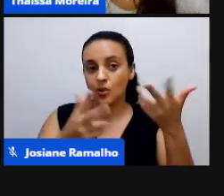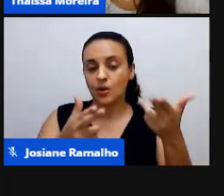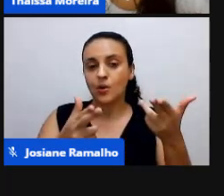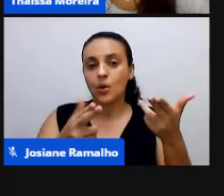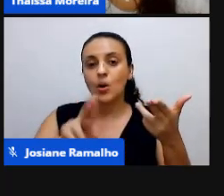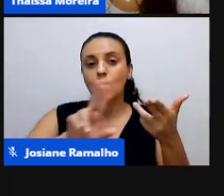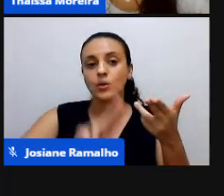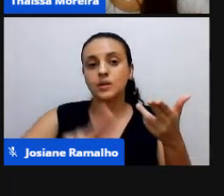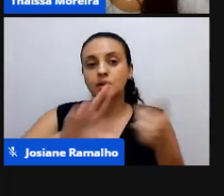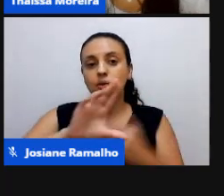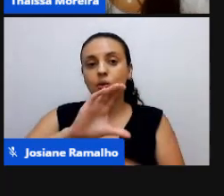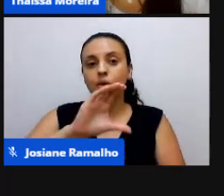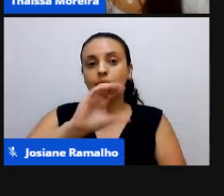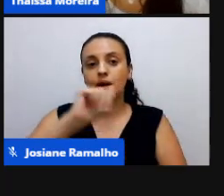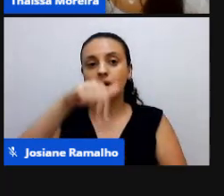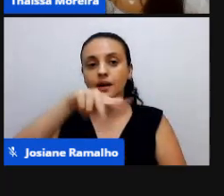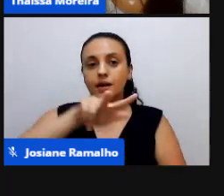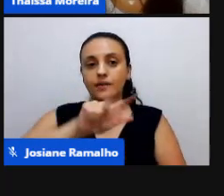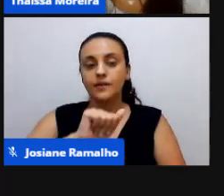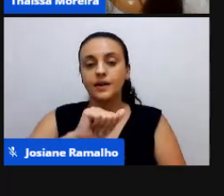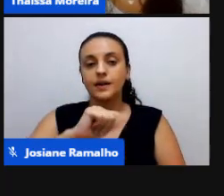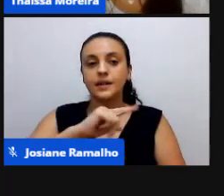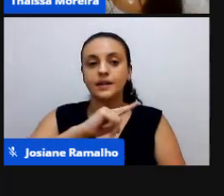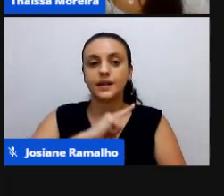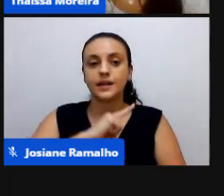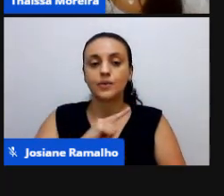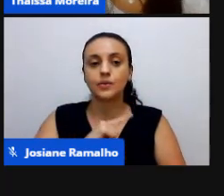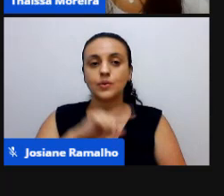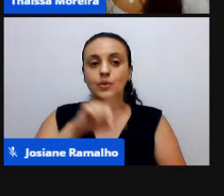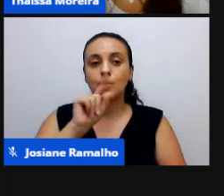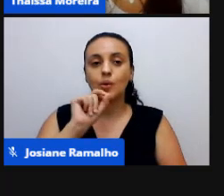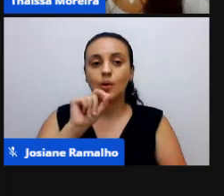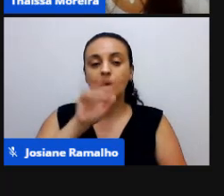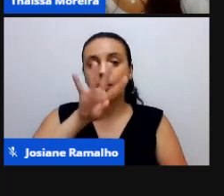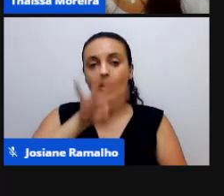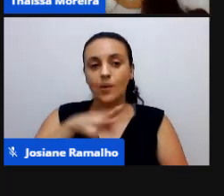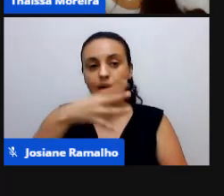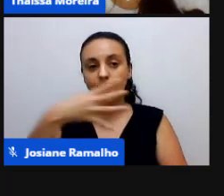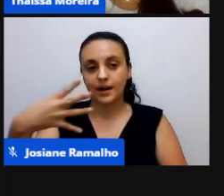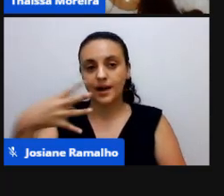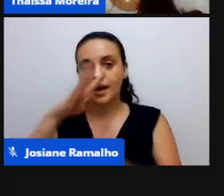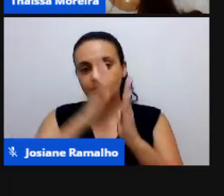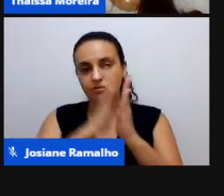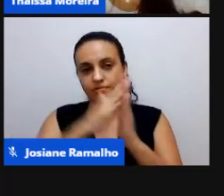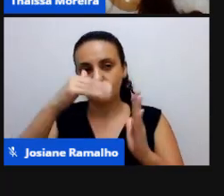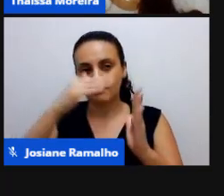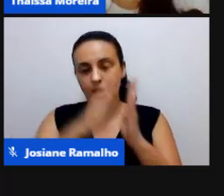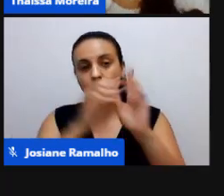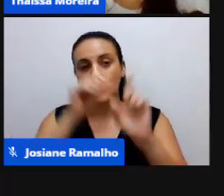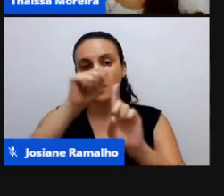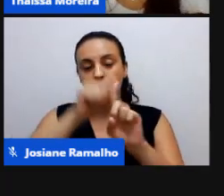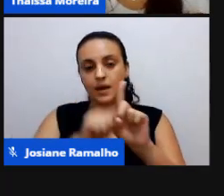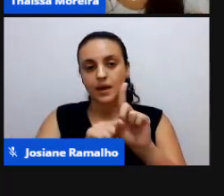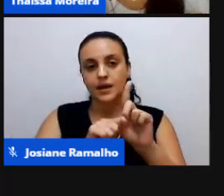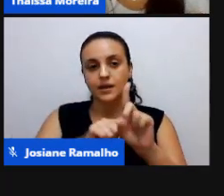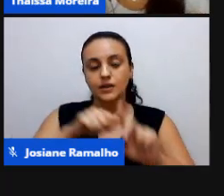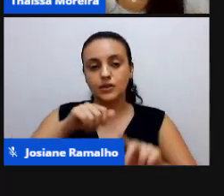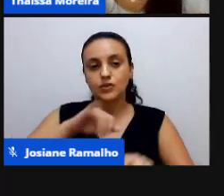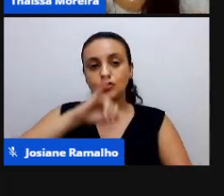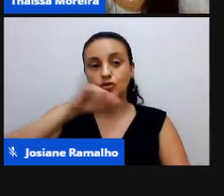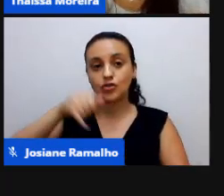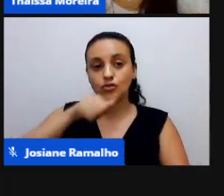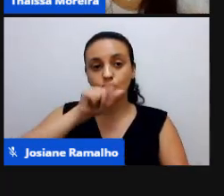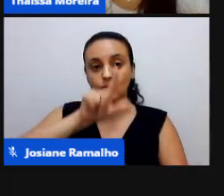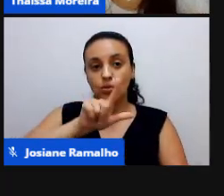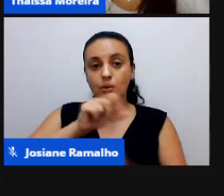recursos do Canva, temos aí um calendário do mês de julho. você pode pedir, solicitar aos seus